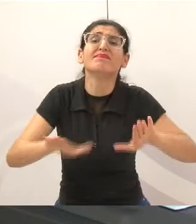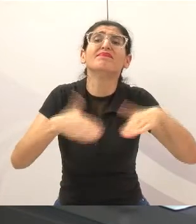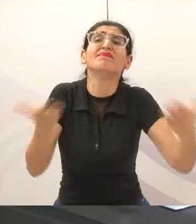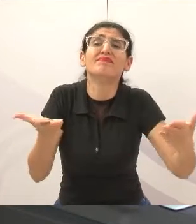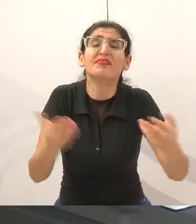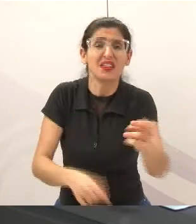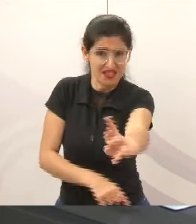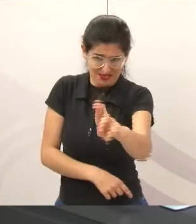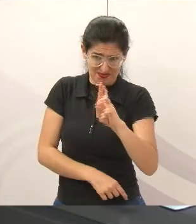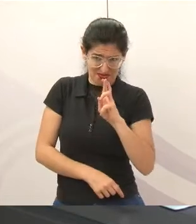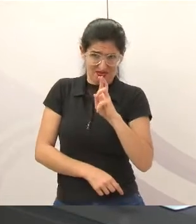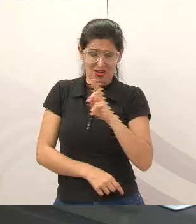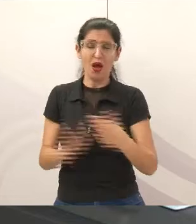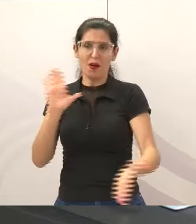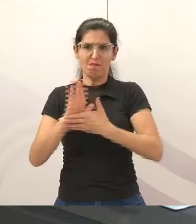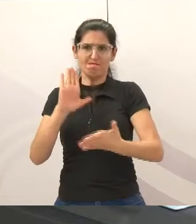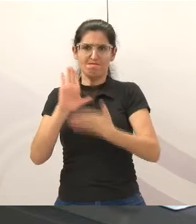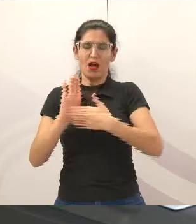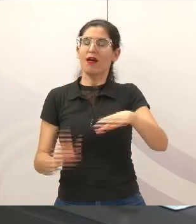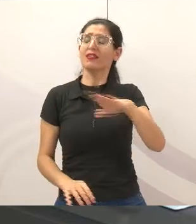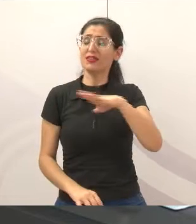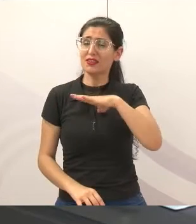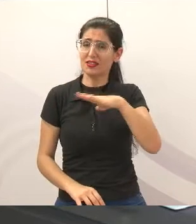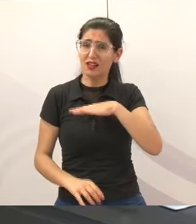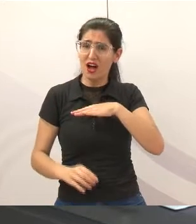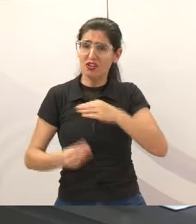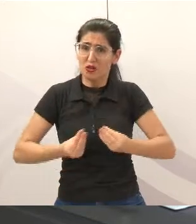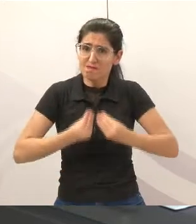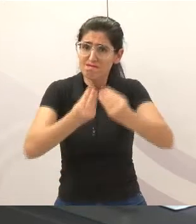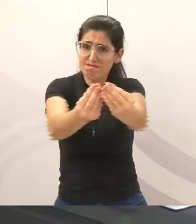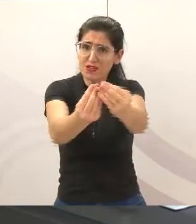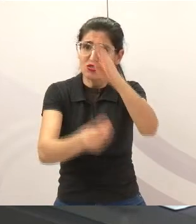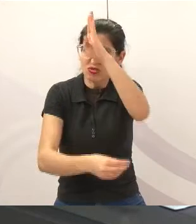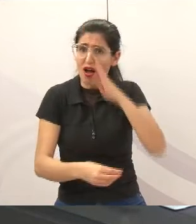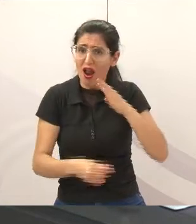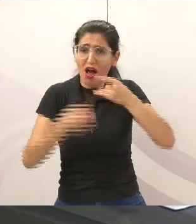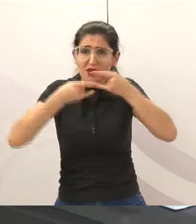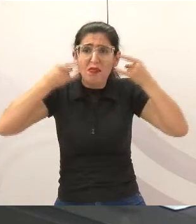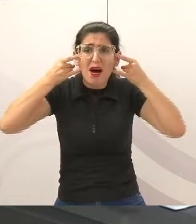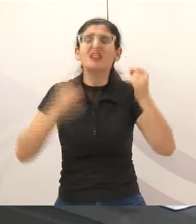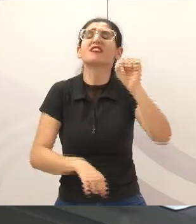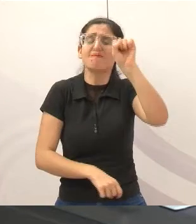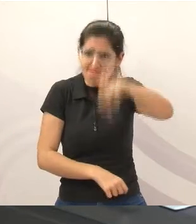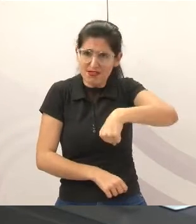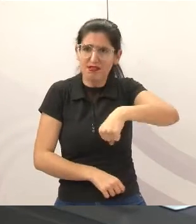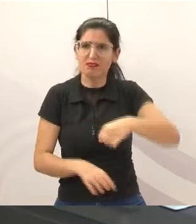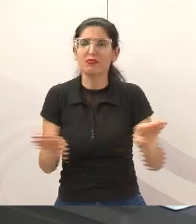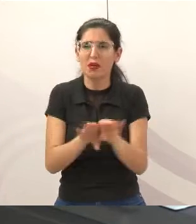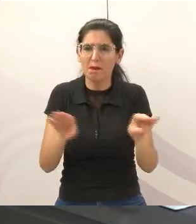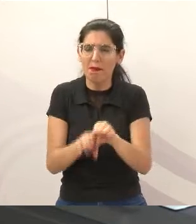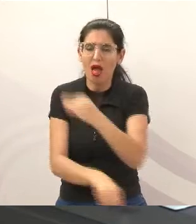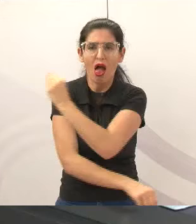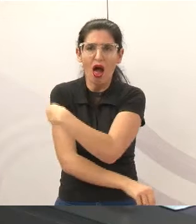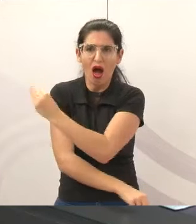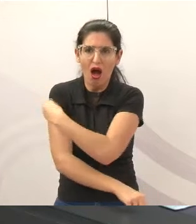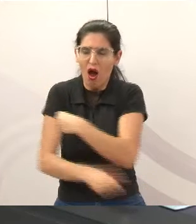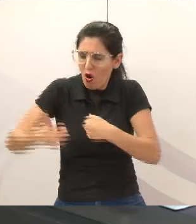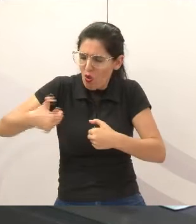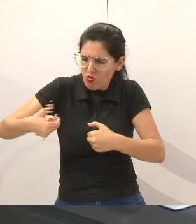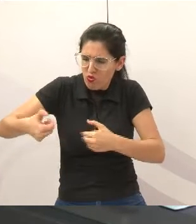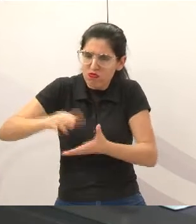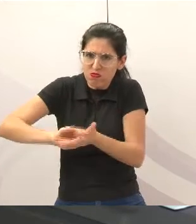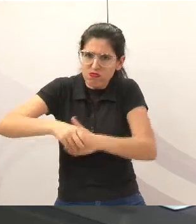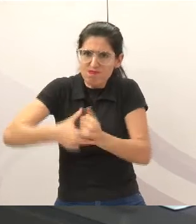A cidade tem que fornecer máscara para os munícipes, e inclusive álcool em gel. É isso que eu